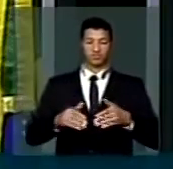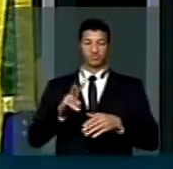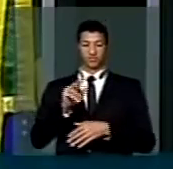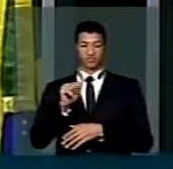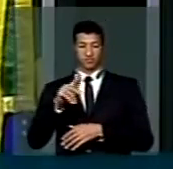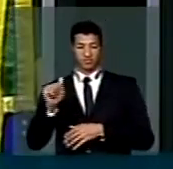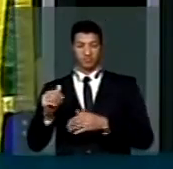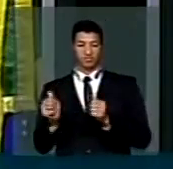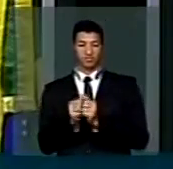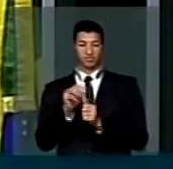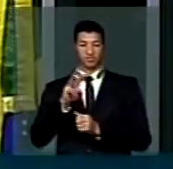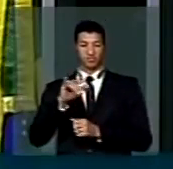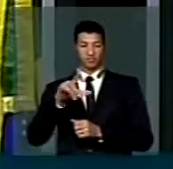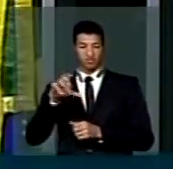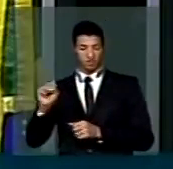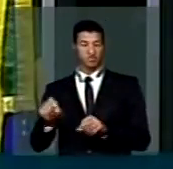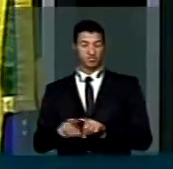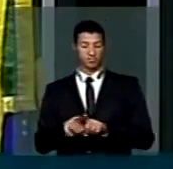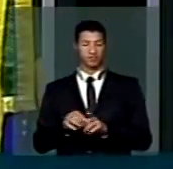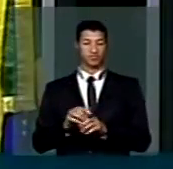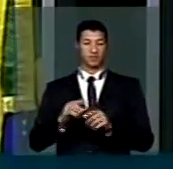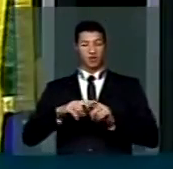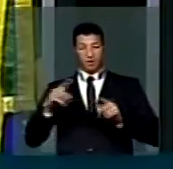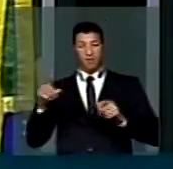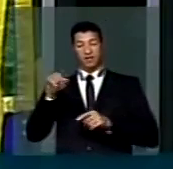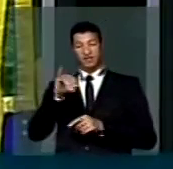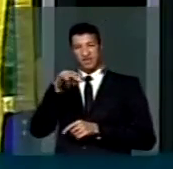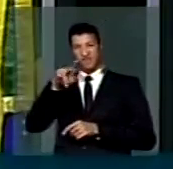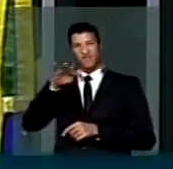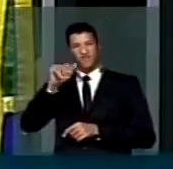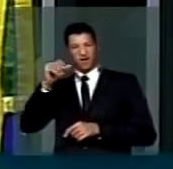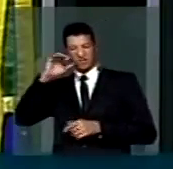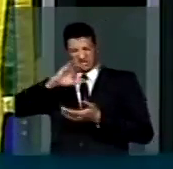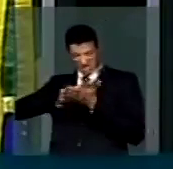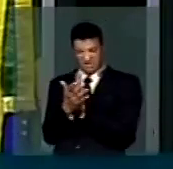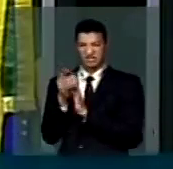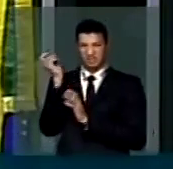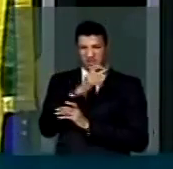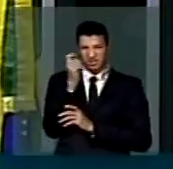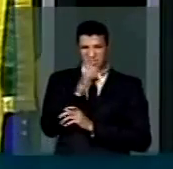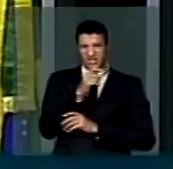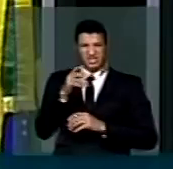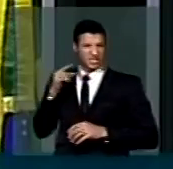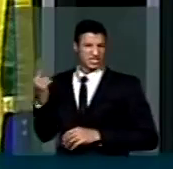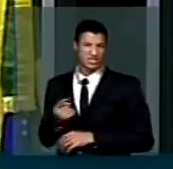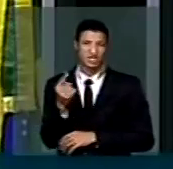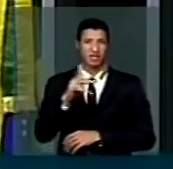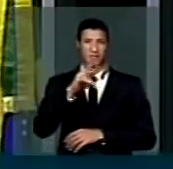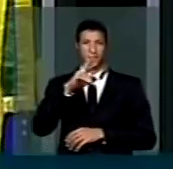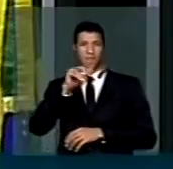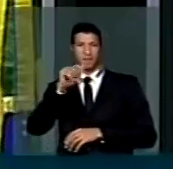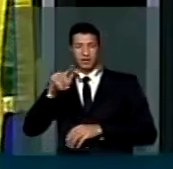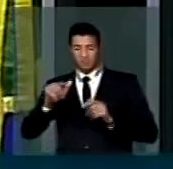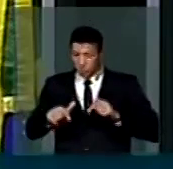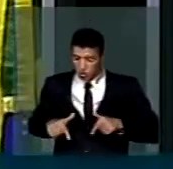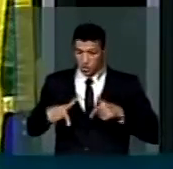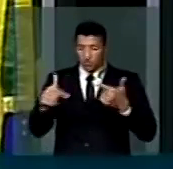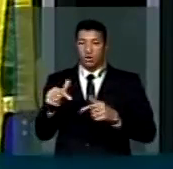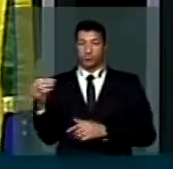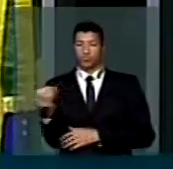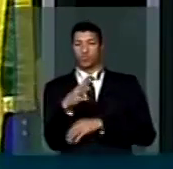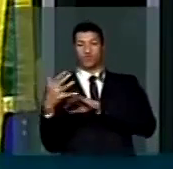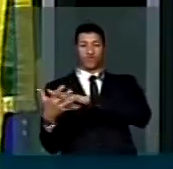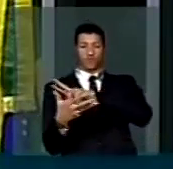vaga, como um íris no pélago profundo. Mas é infâmia demais, da etérea plaga, levantai-vos, heróis do novo